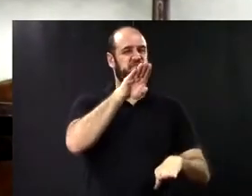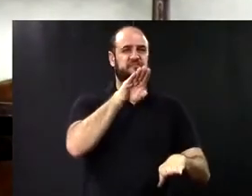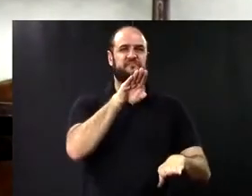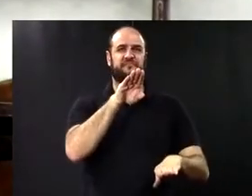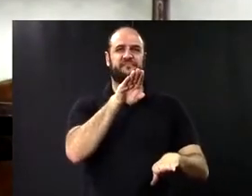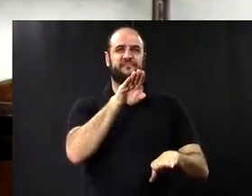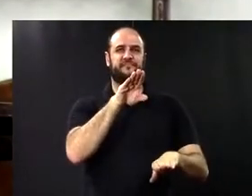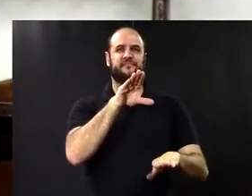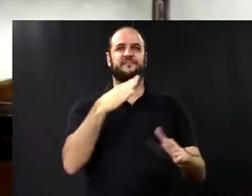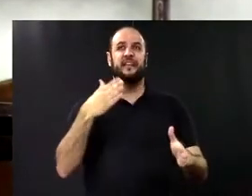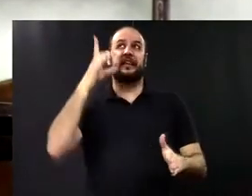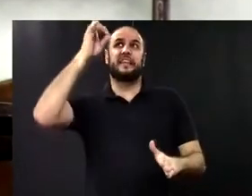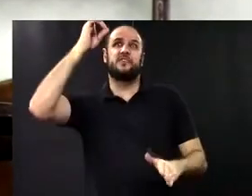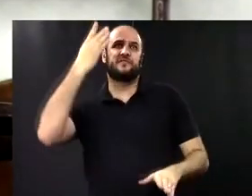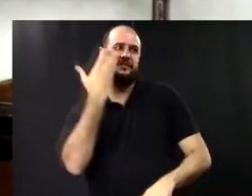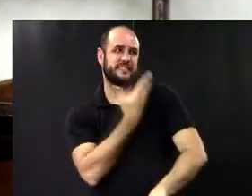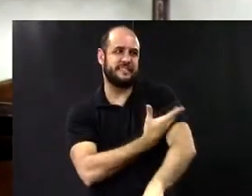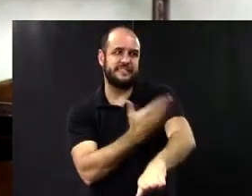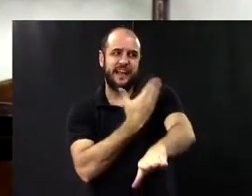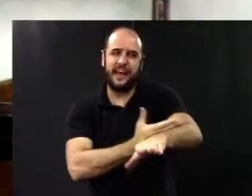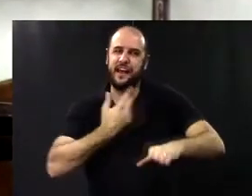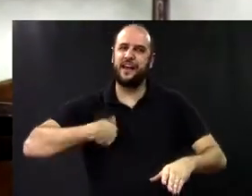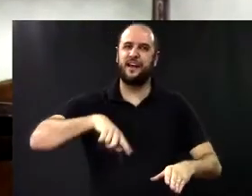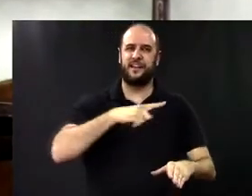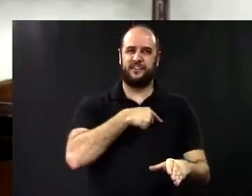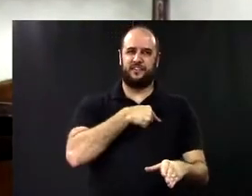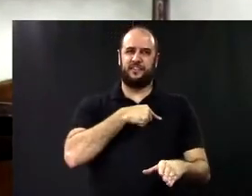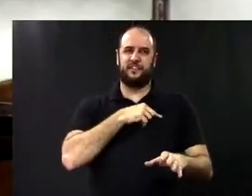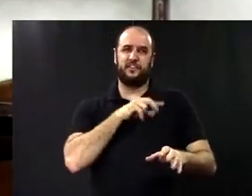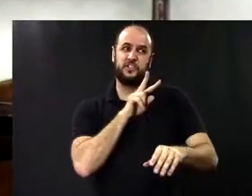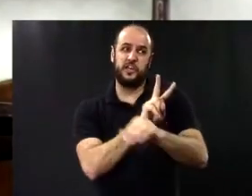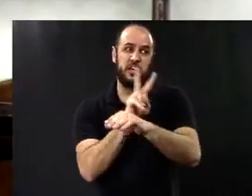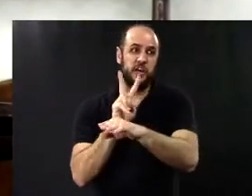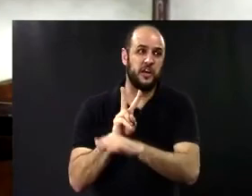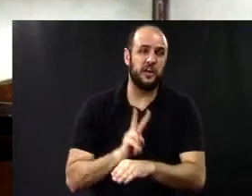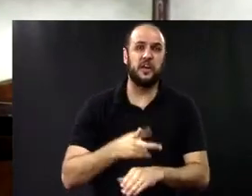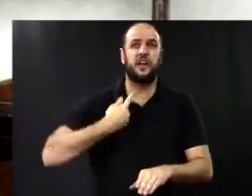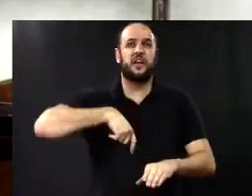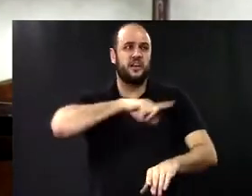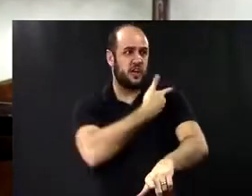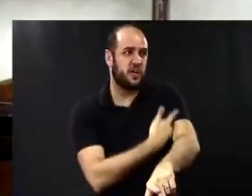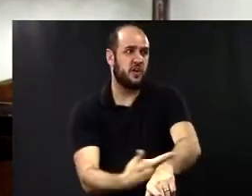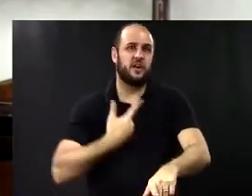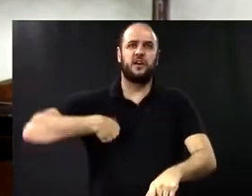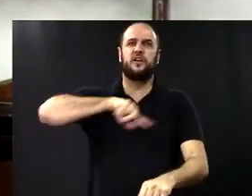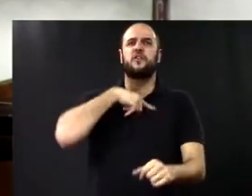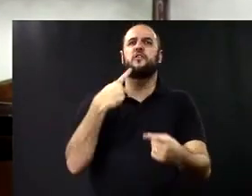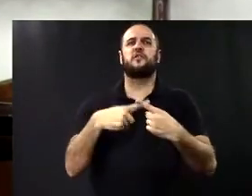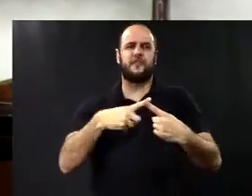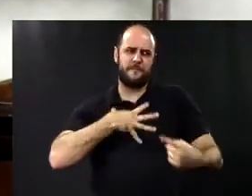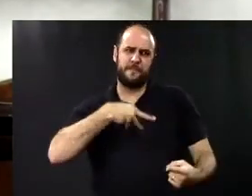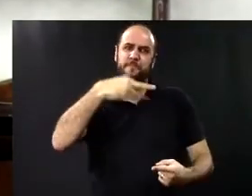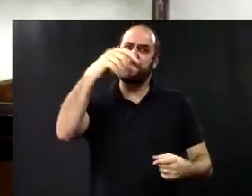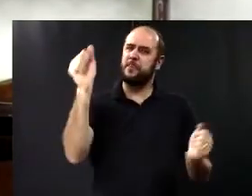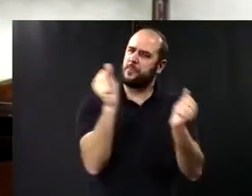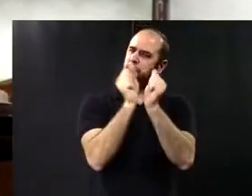treinando, educando, porque somos herdeiros e co-herdeiros com Cristo Jesus.